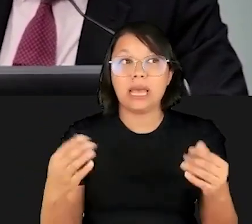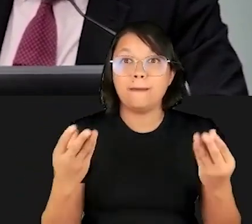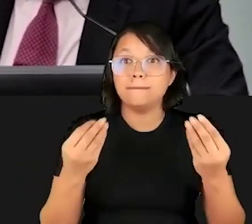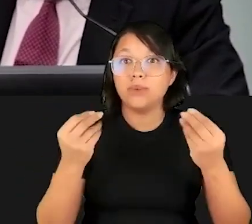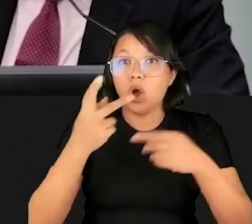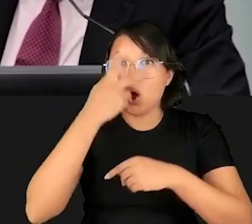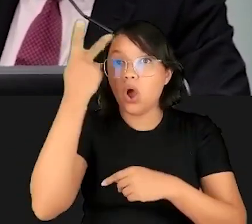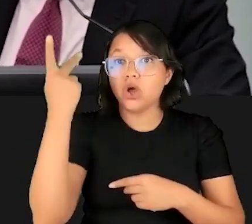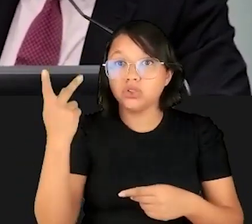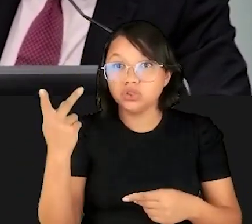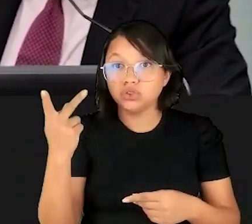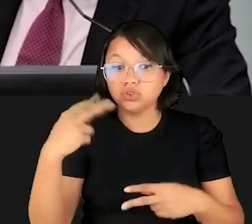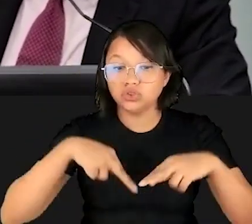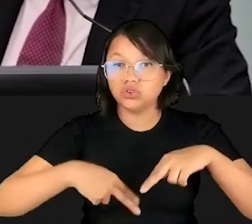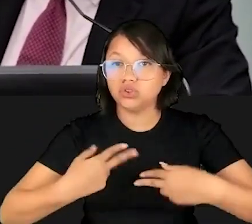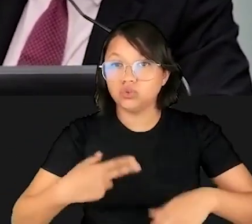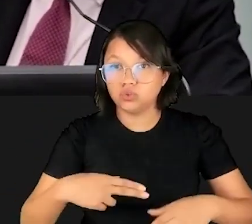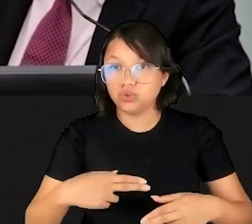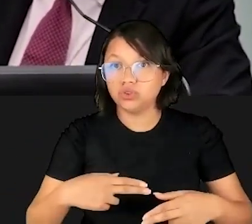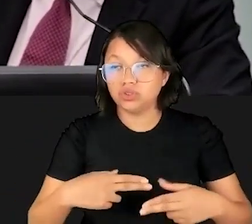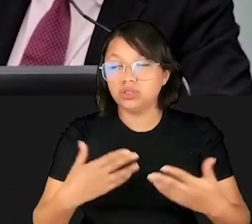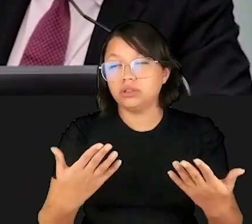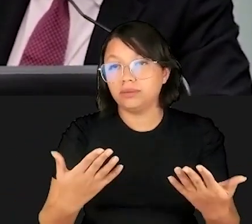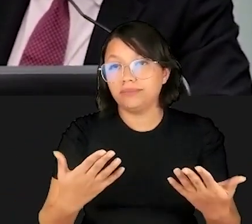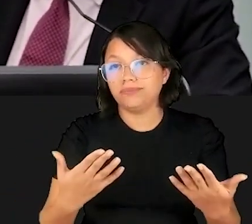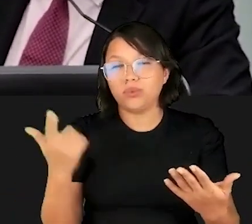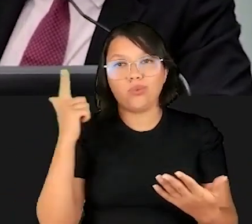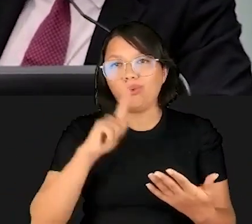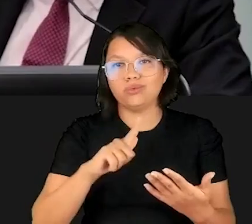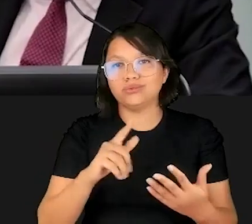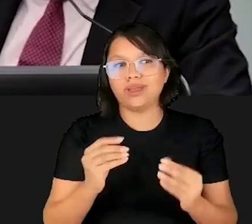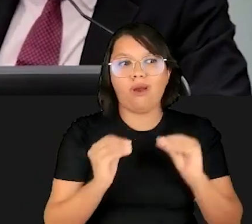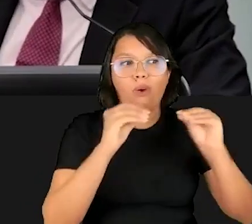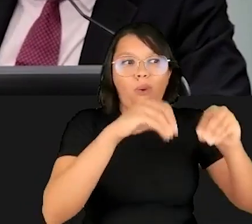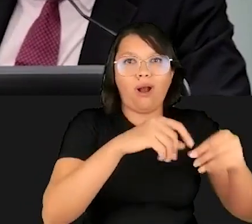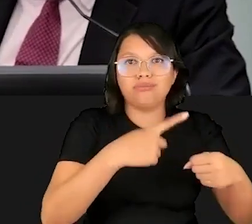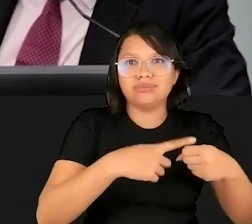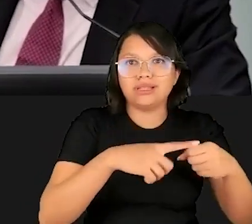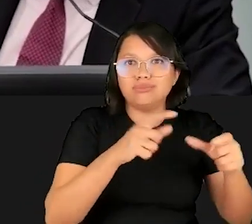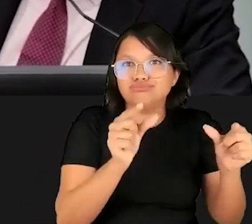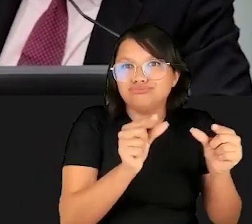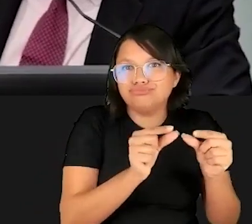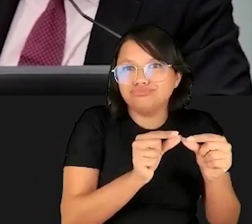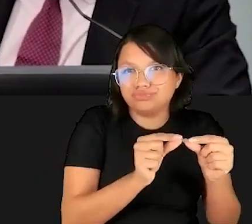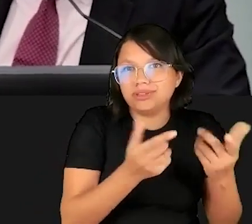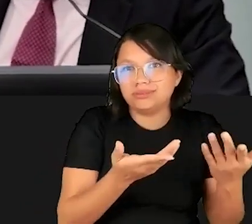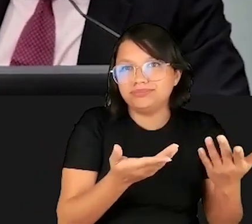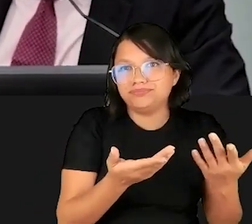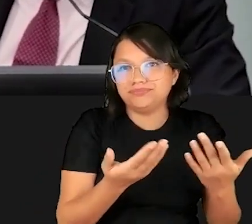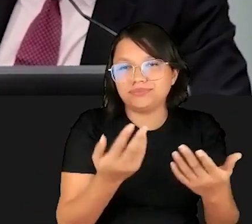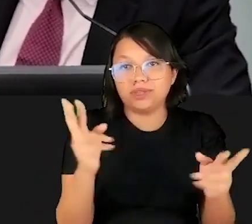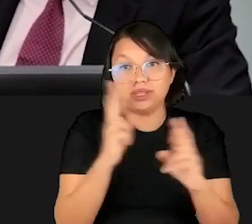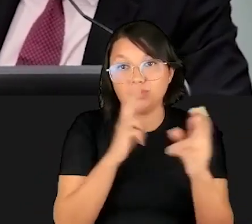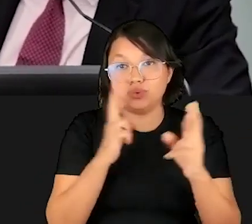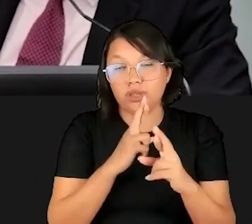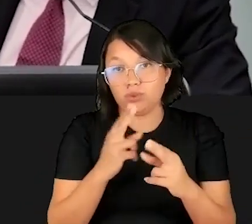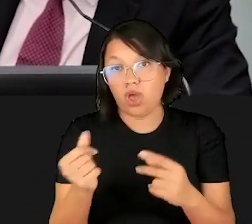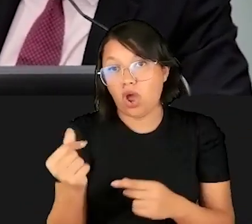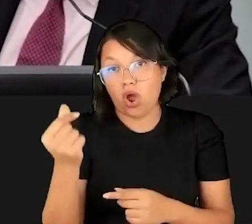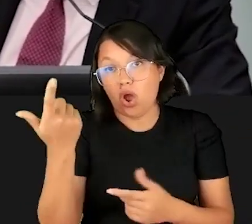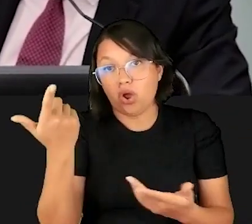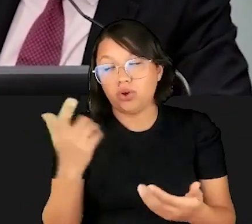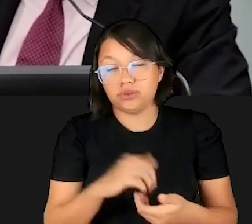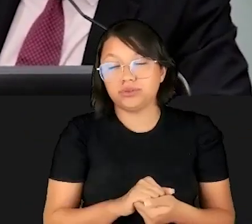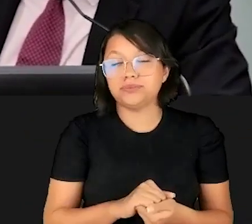desse equipamento. Não dá para colocar isso numa cidade pequena, não faz sentido econômico. Então, o indivíduo vai fazer uma